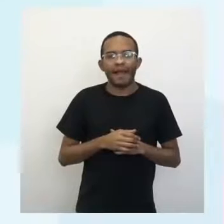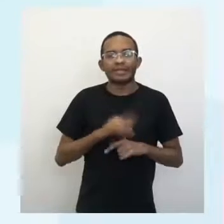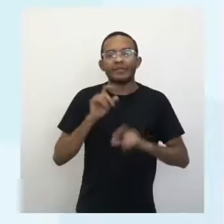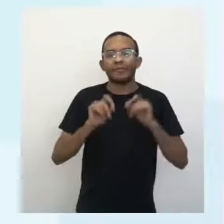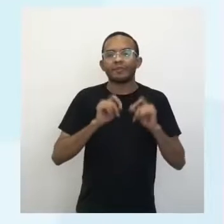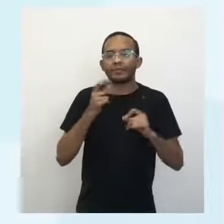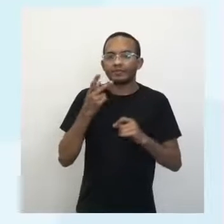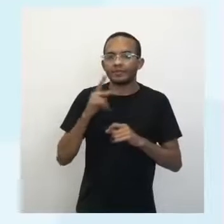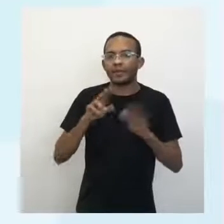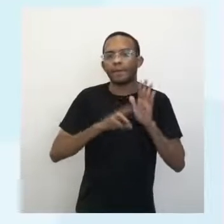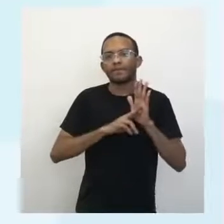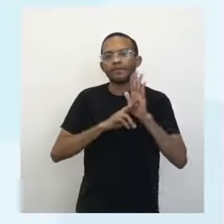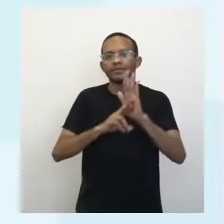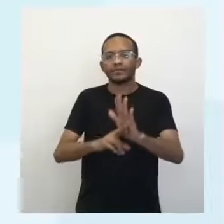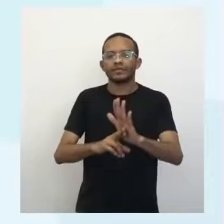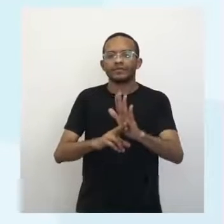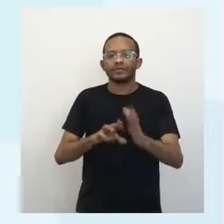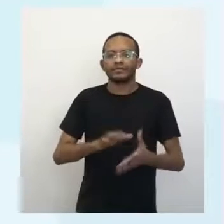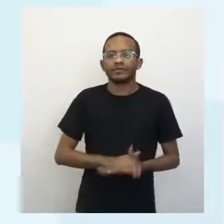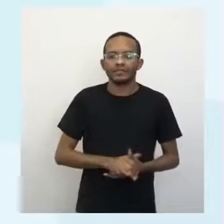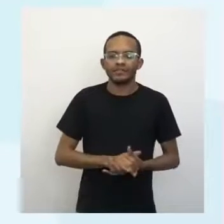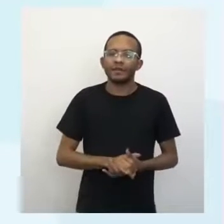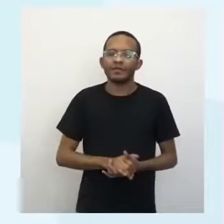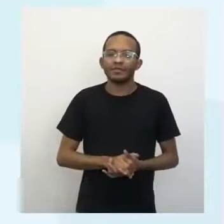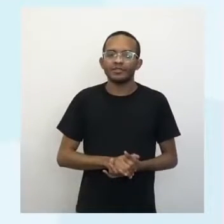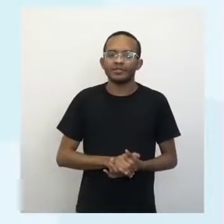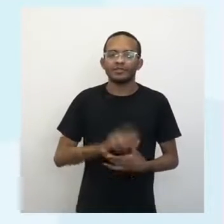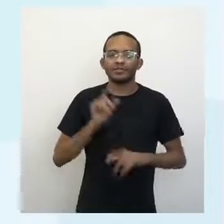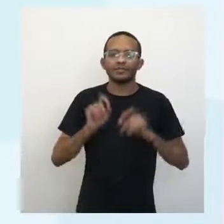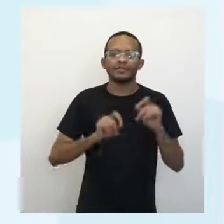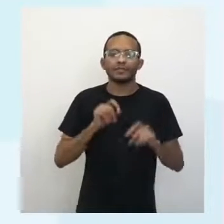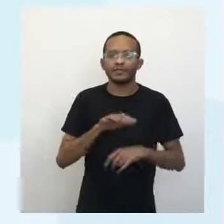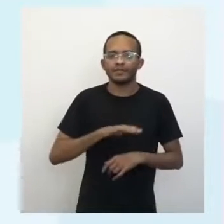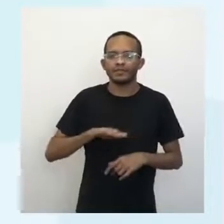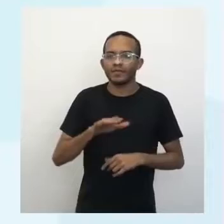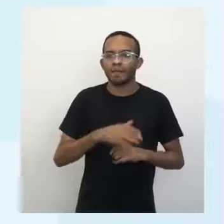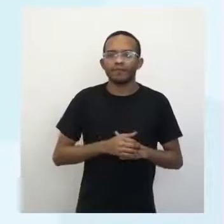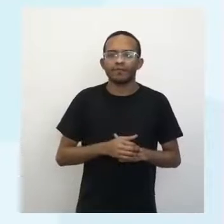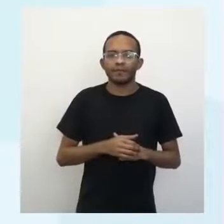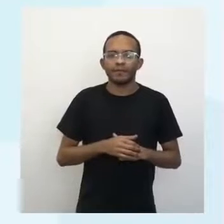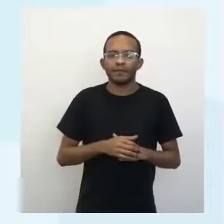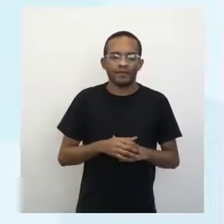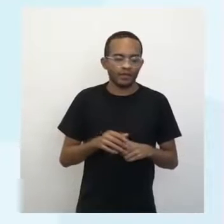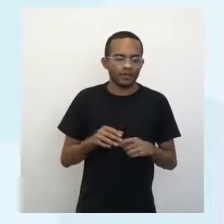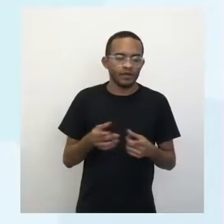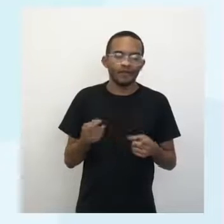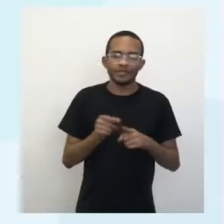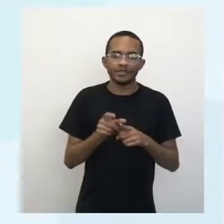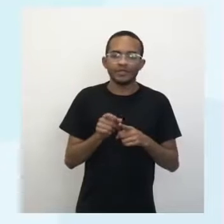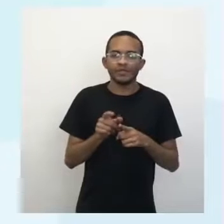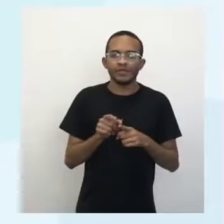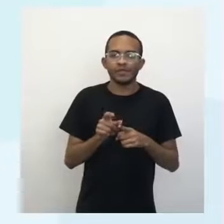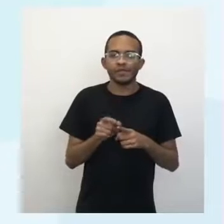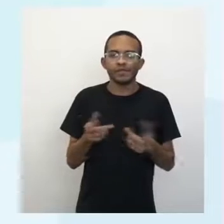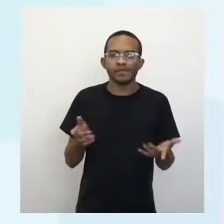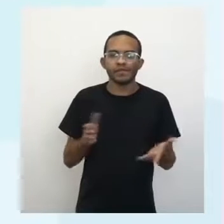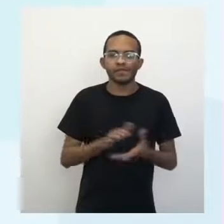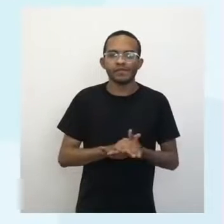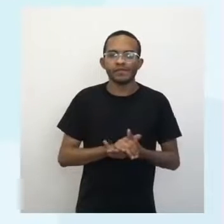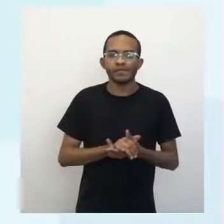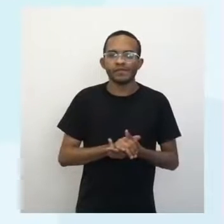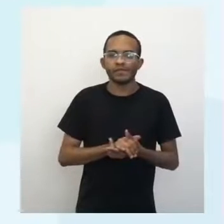que aqui está representando, deixa eu riscar aqui para eu ter certeza que vai riscar. Muito bem. Aqui